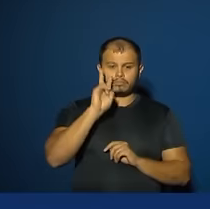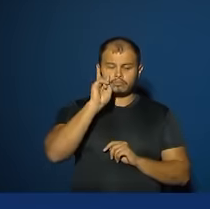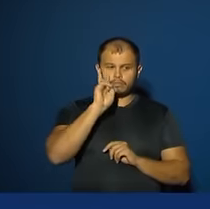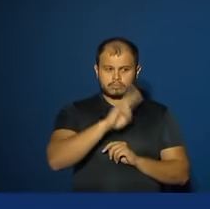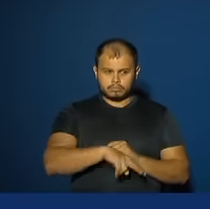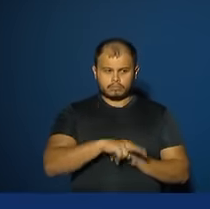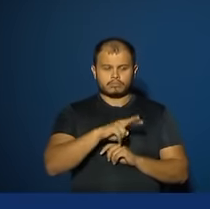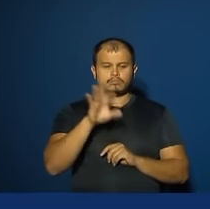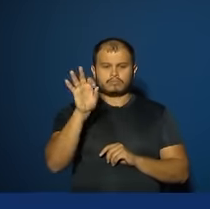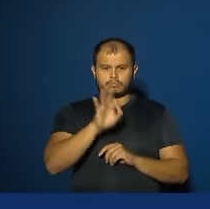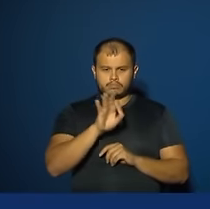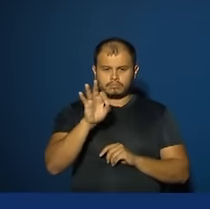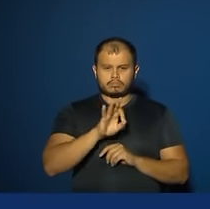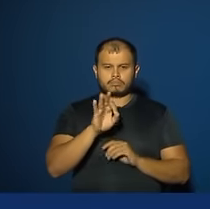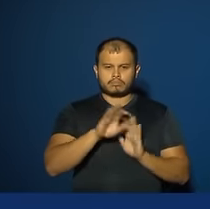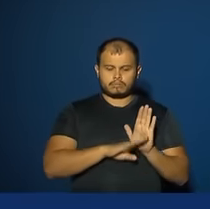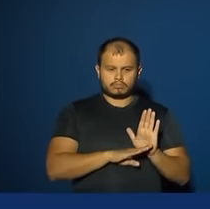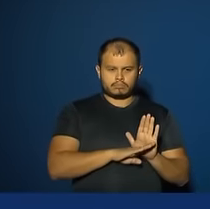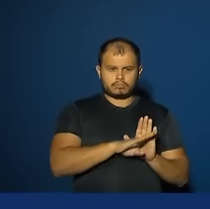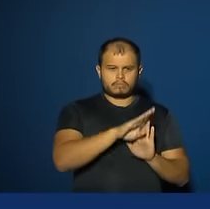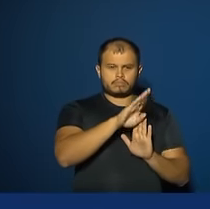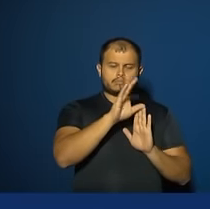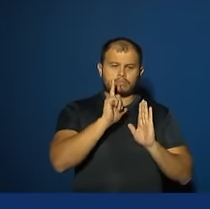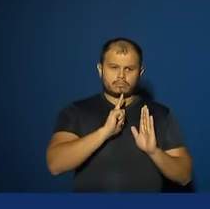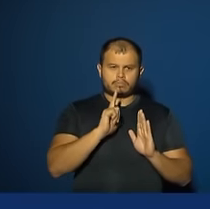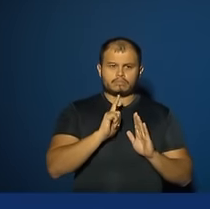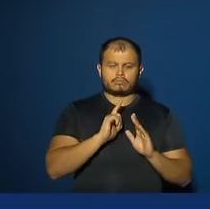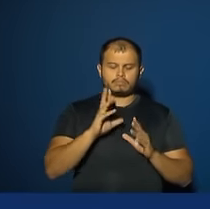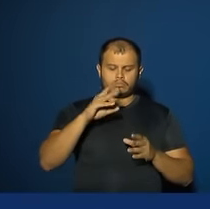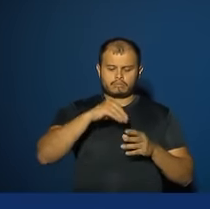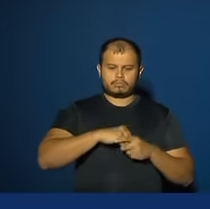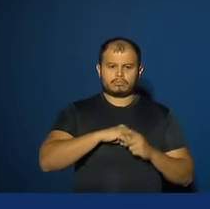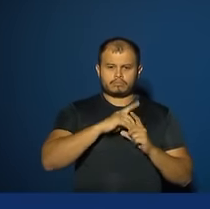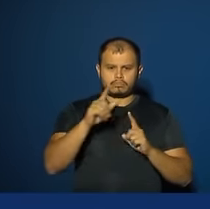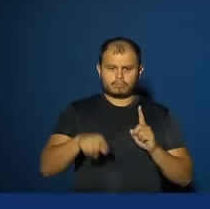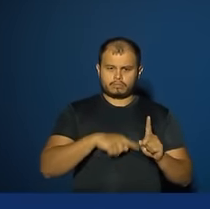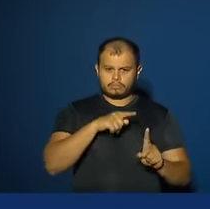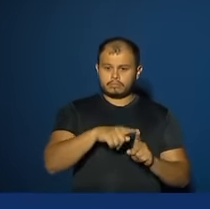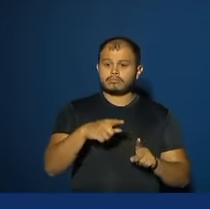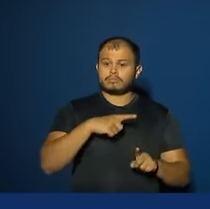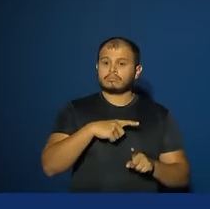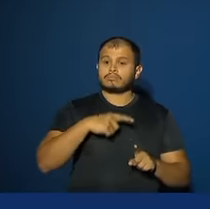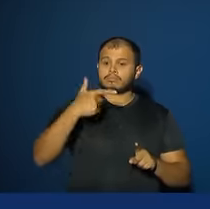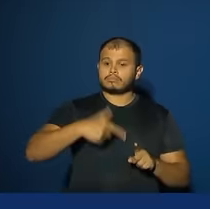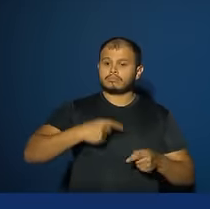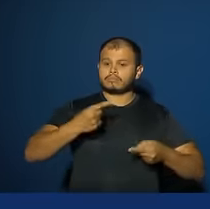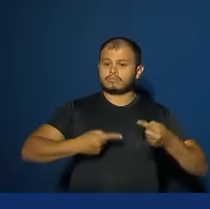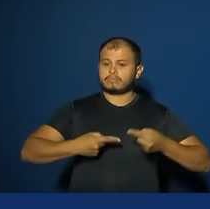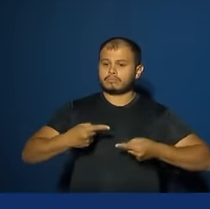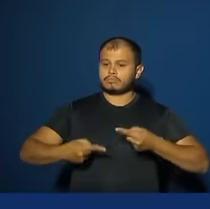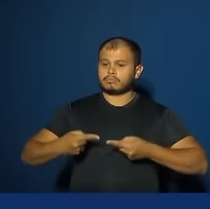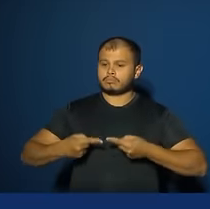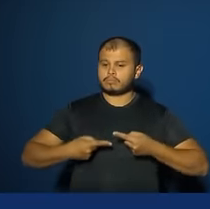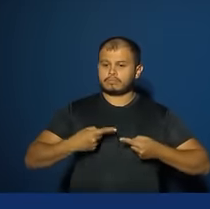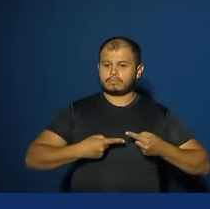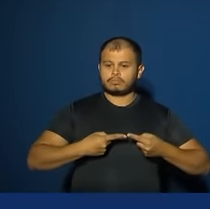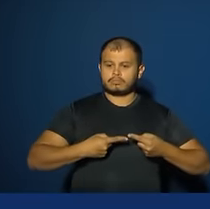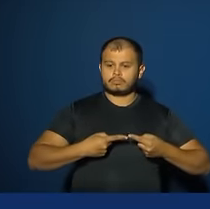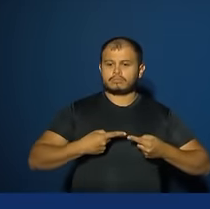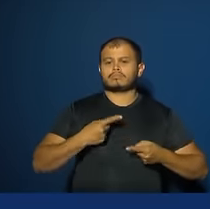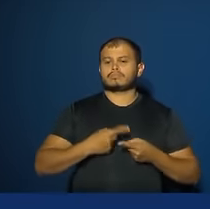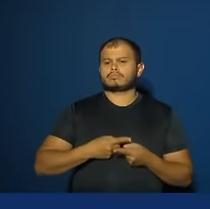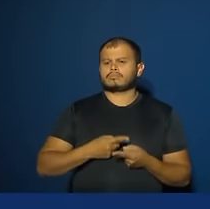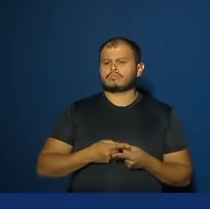inflação, como a gente colocou, ela já está rodando ali na meta, e aí tem toda essa discussão por que ou quando, né?